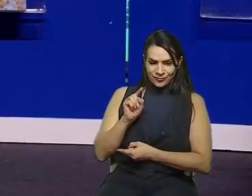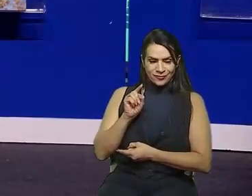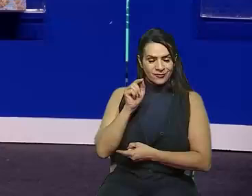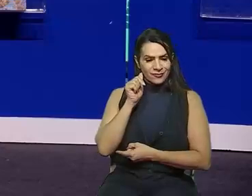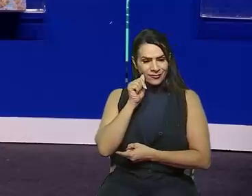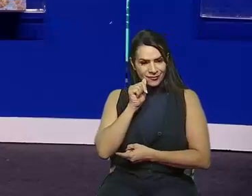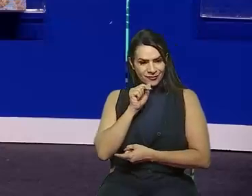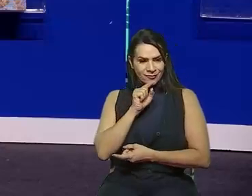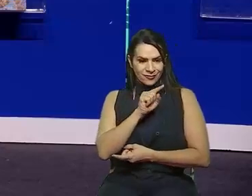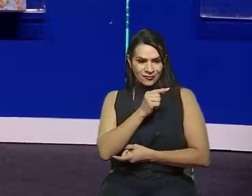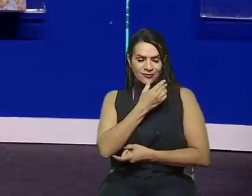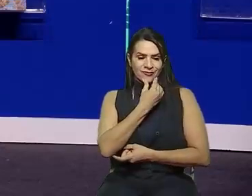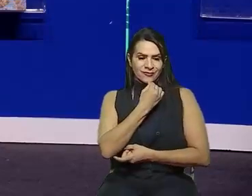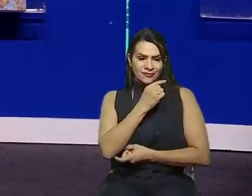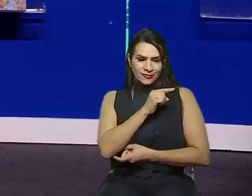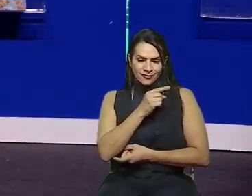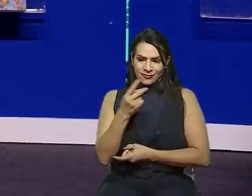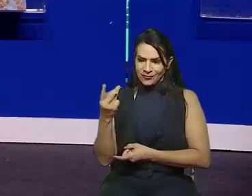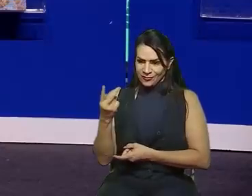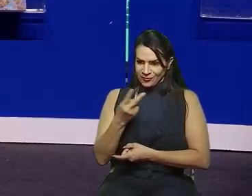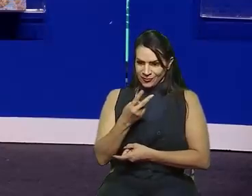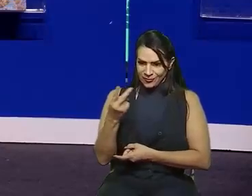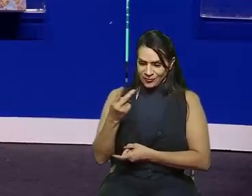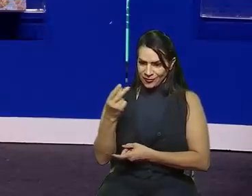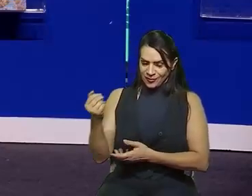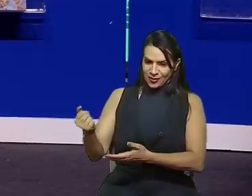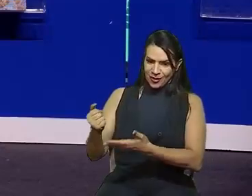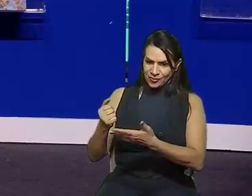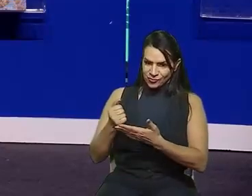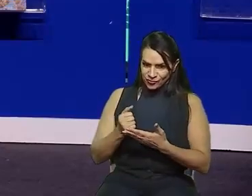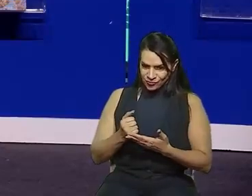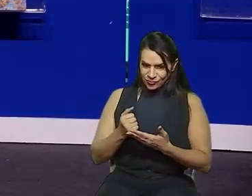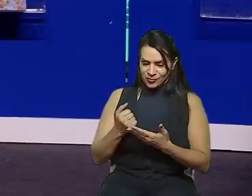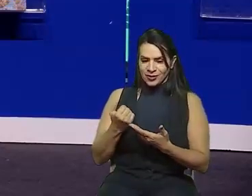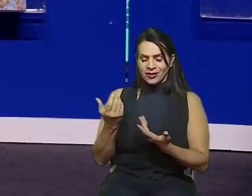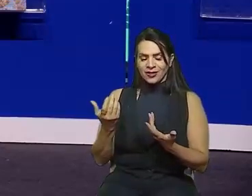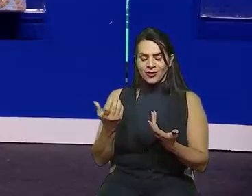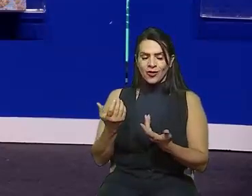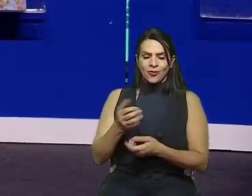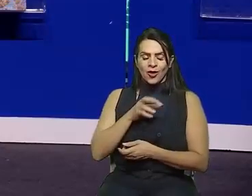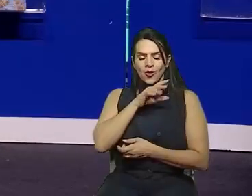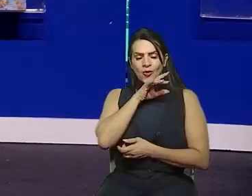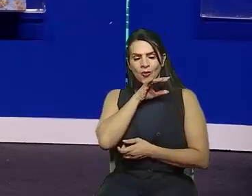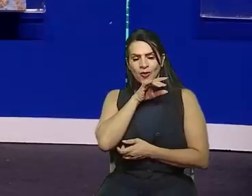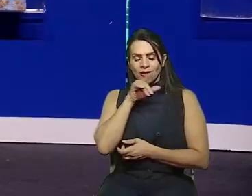ao longo do vídeo entre diferentes mulheres e homens que trajam blusa preta. Eles traduzem